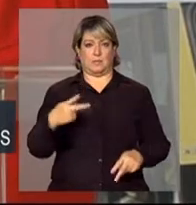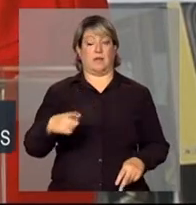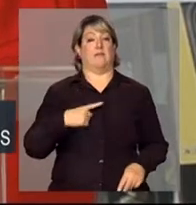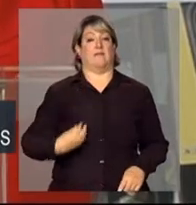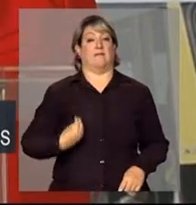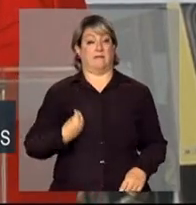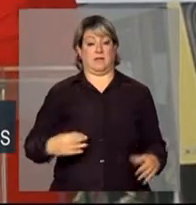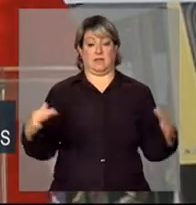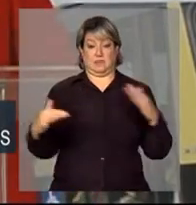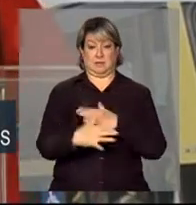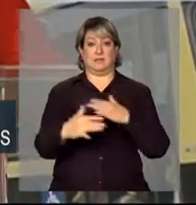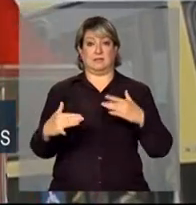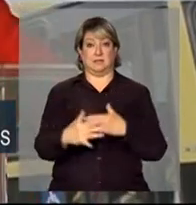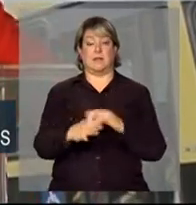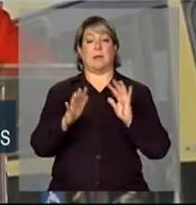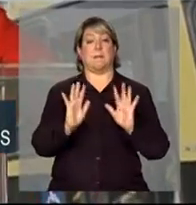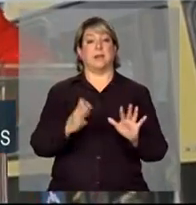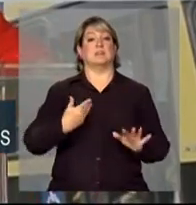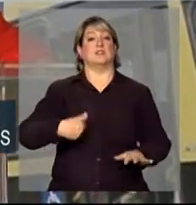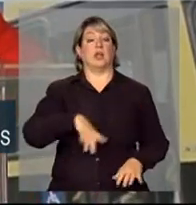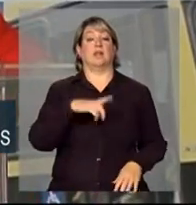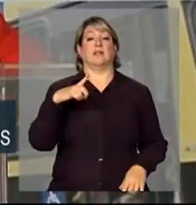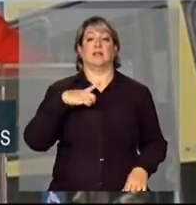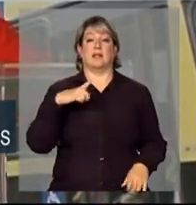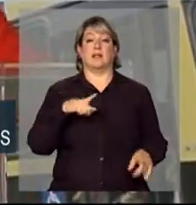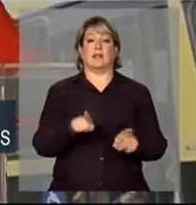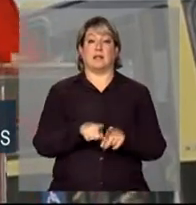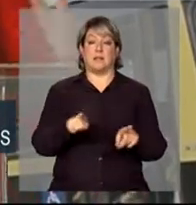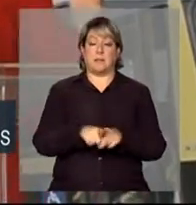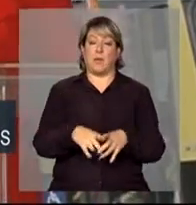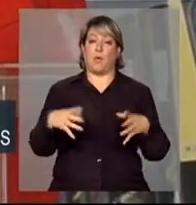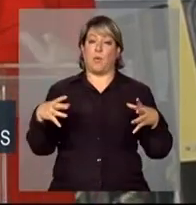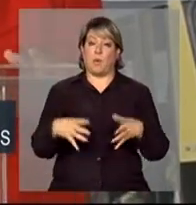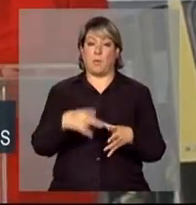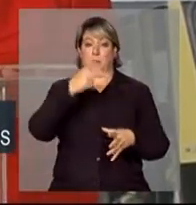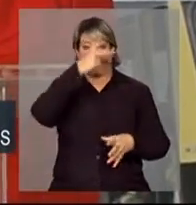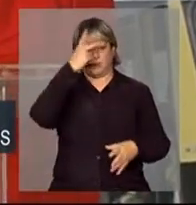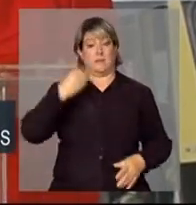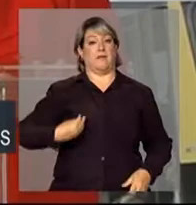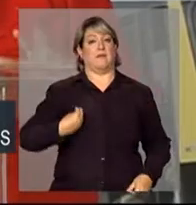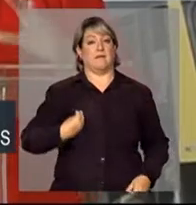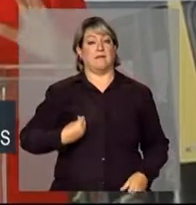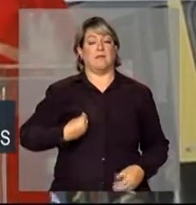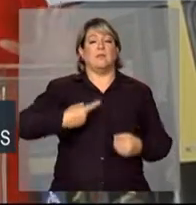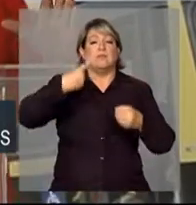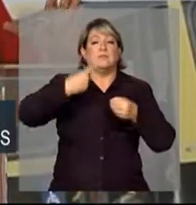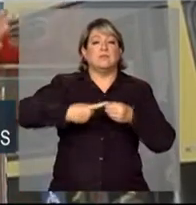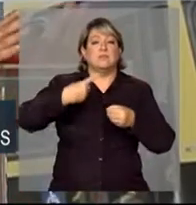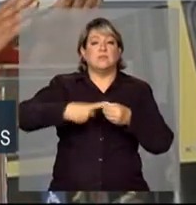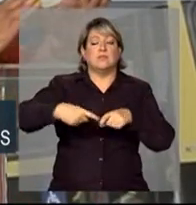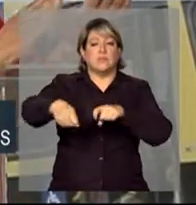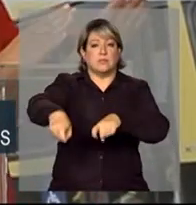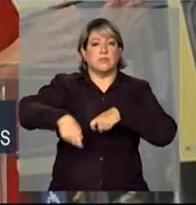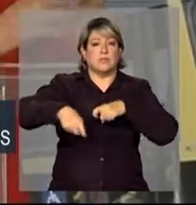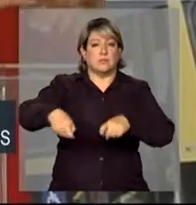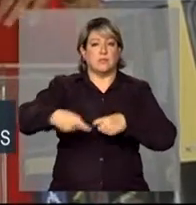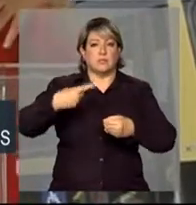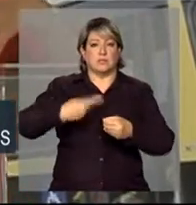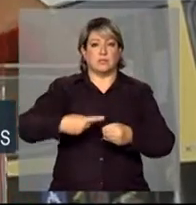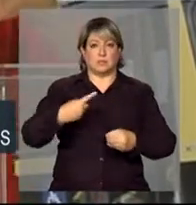urbana, nós temos também uma parcela expressiva da nossa população que vive em municípios